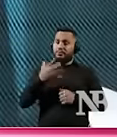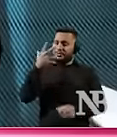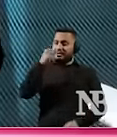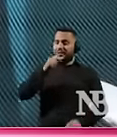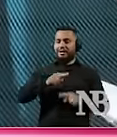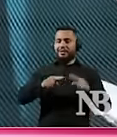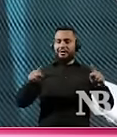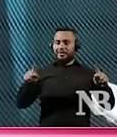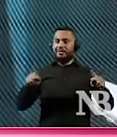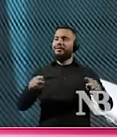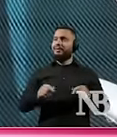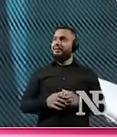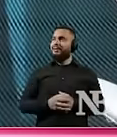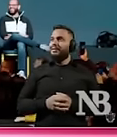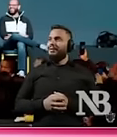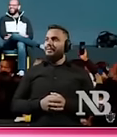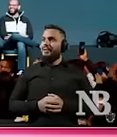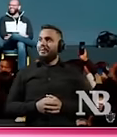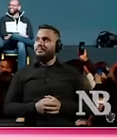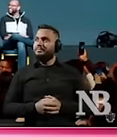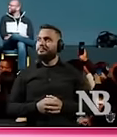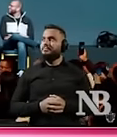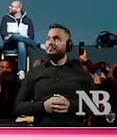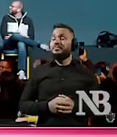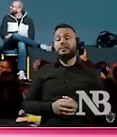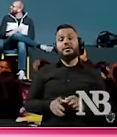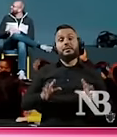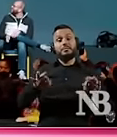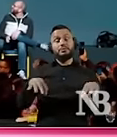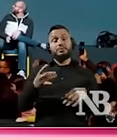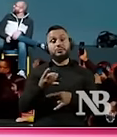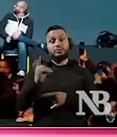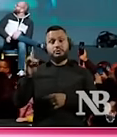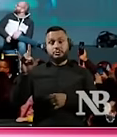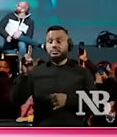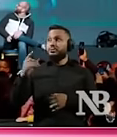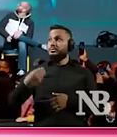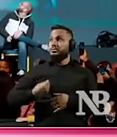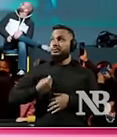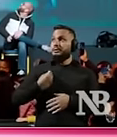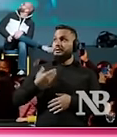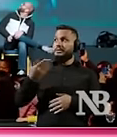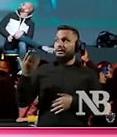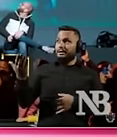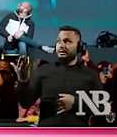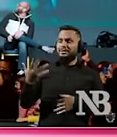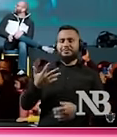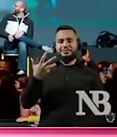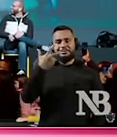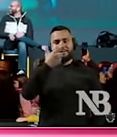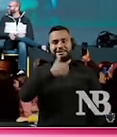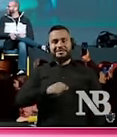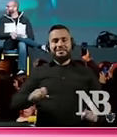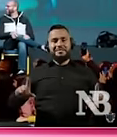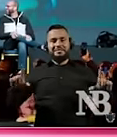garanhão. E por fim, o último, né, estágio aqui, bonitão,